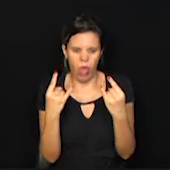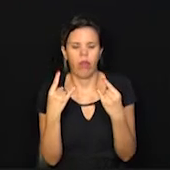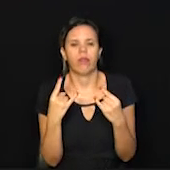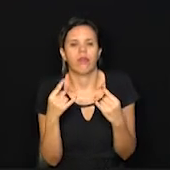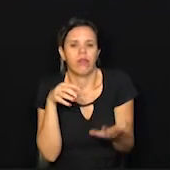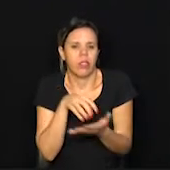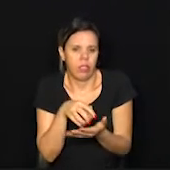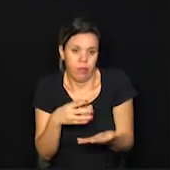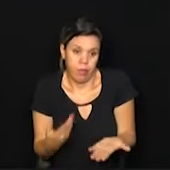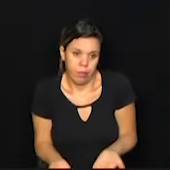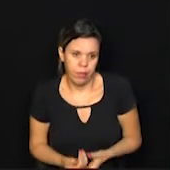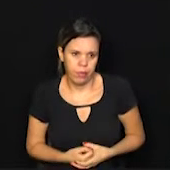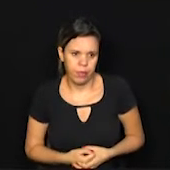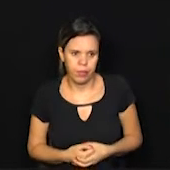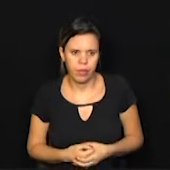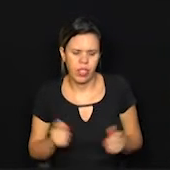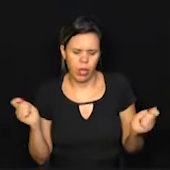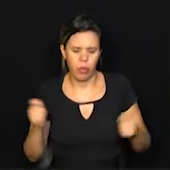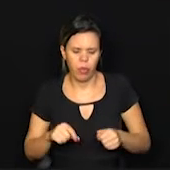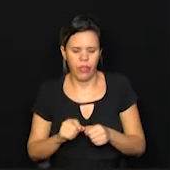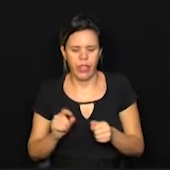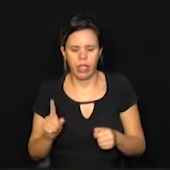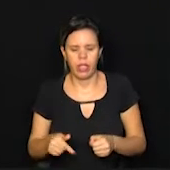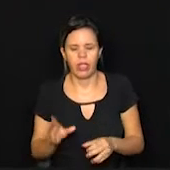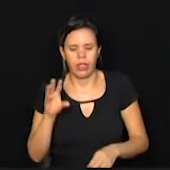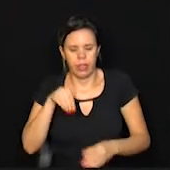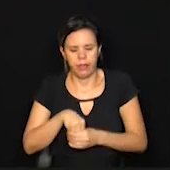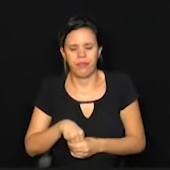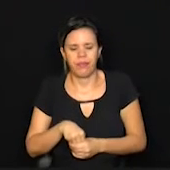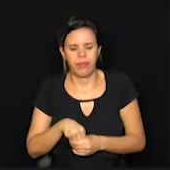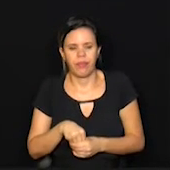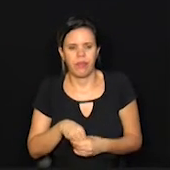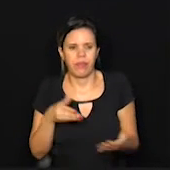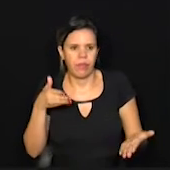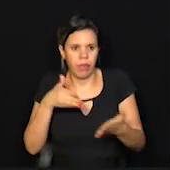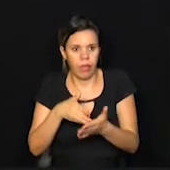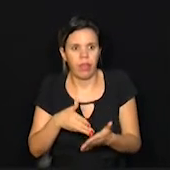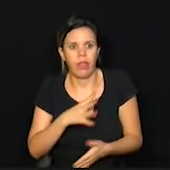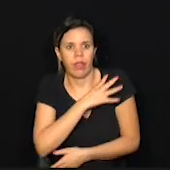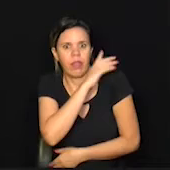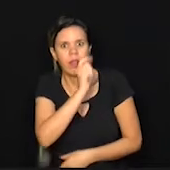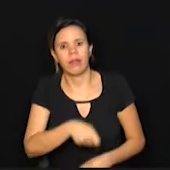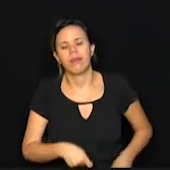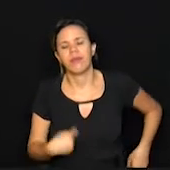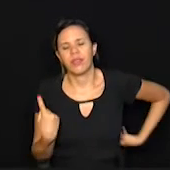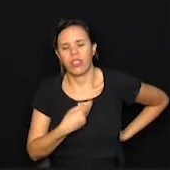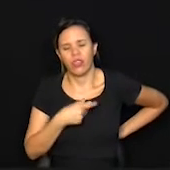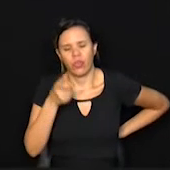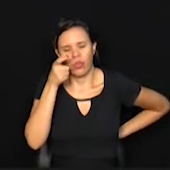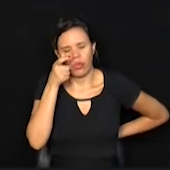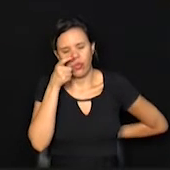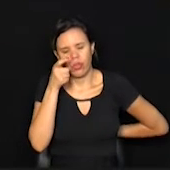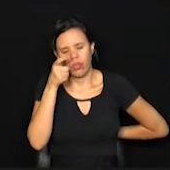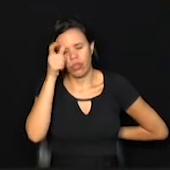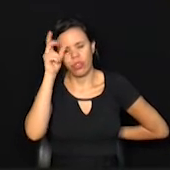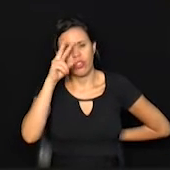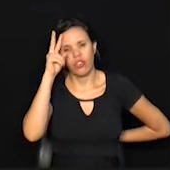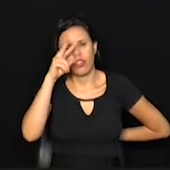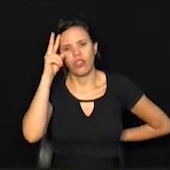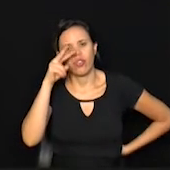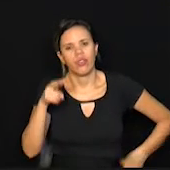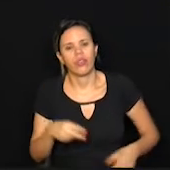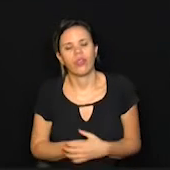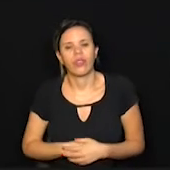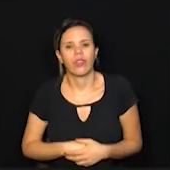setor era possível fazer isso dentro de certos limites é na ditadura a gente vê as histórias e tanto aliás